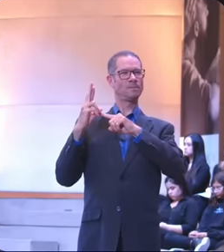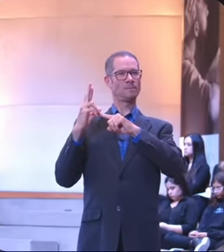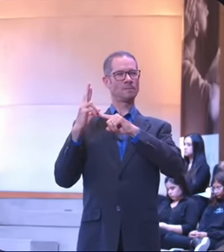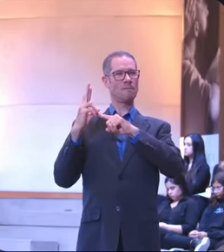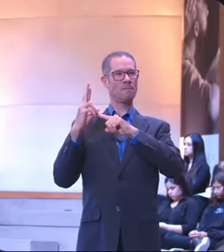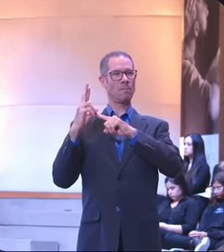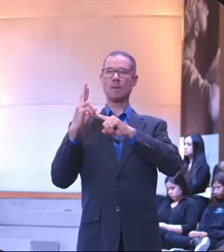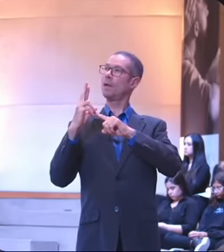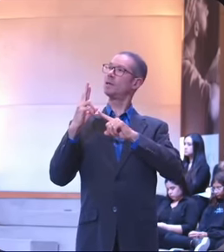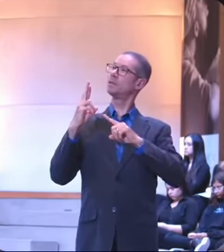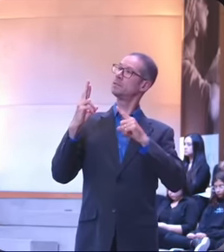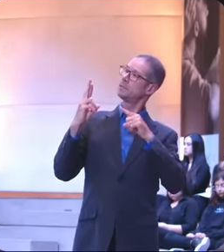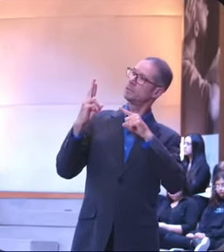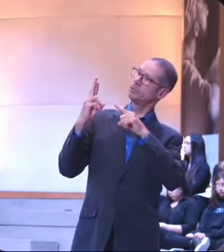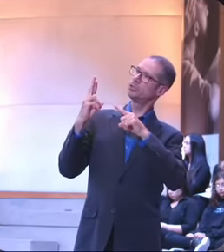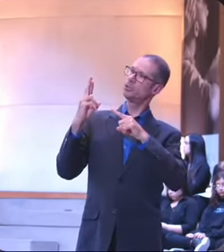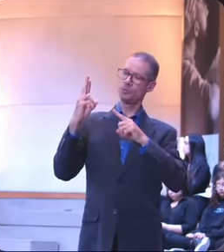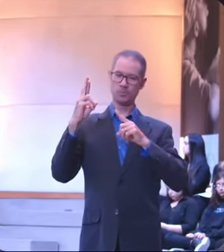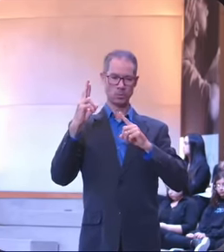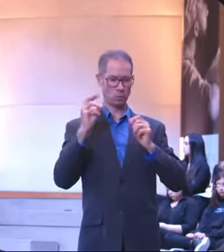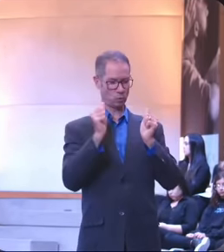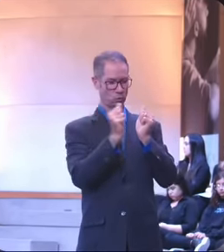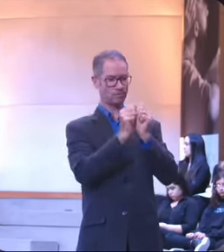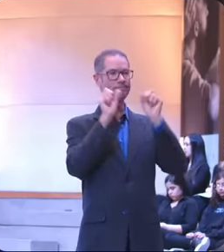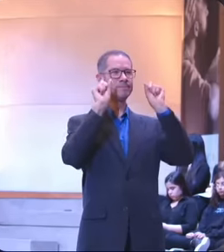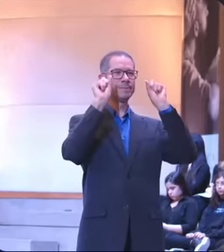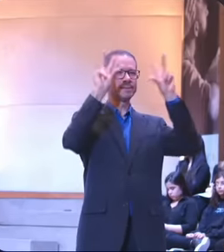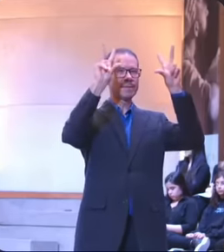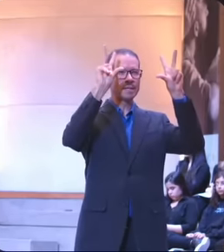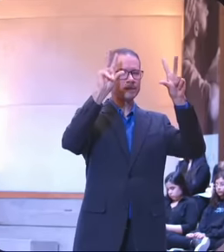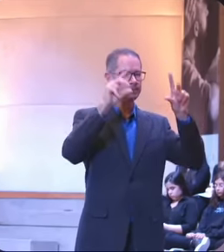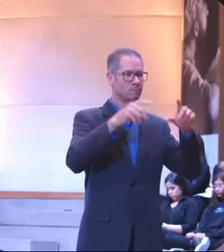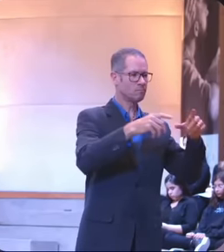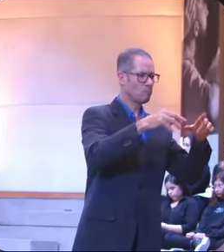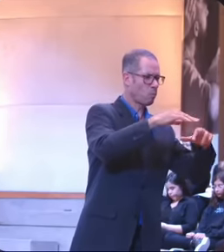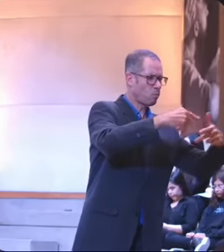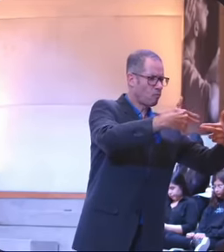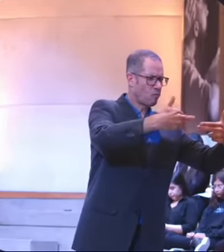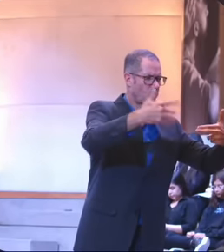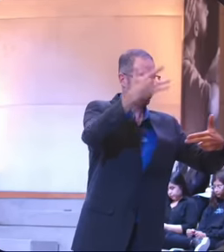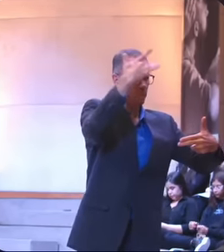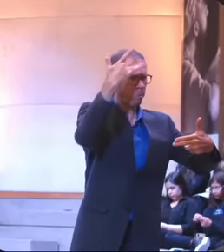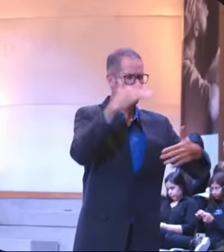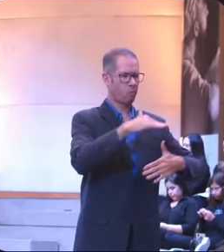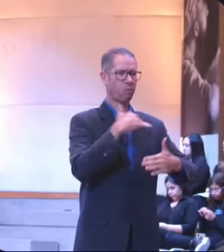de caminhar com o povo, com Moisés, vários deles morreram.